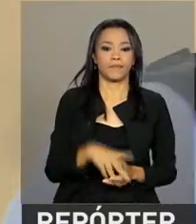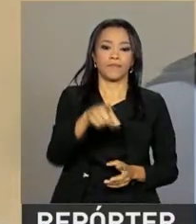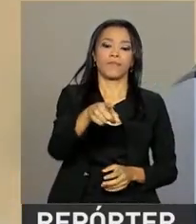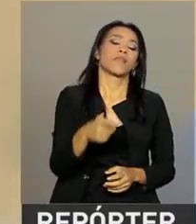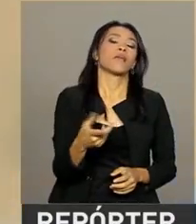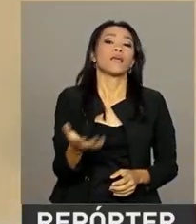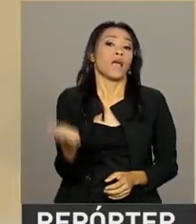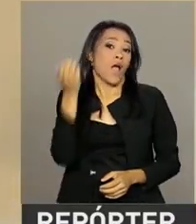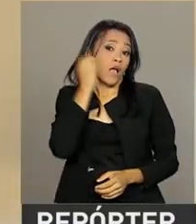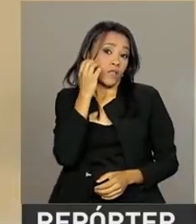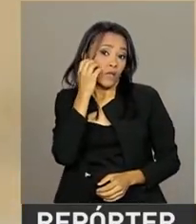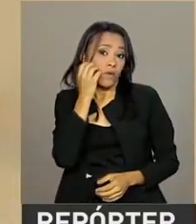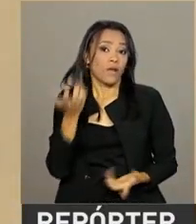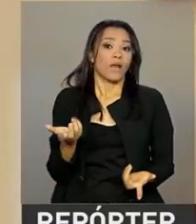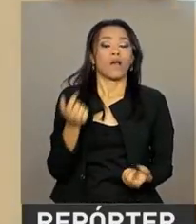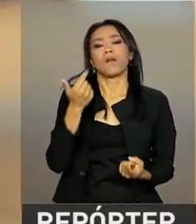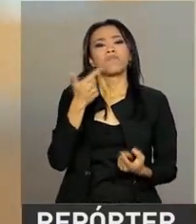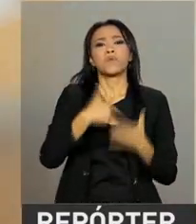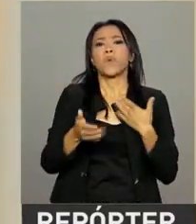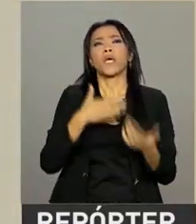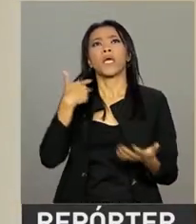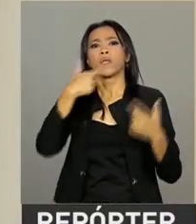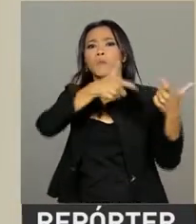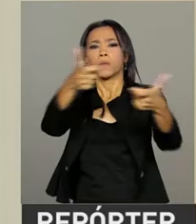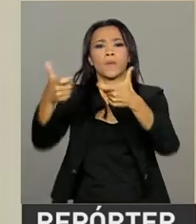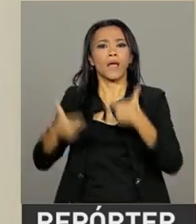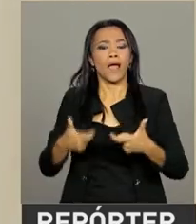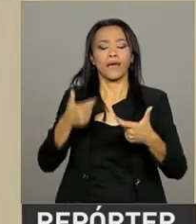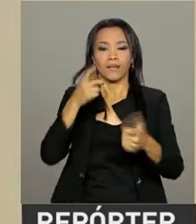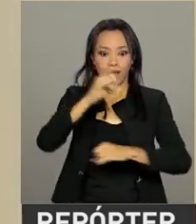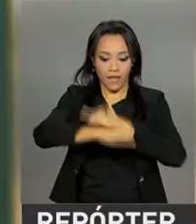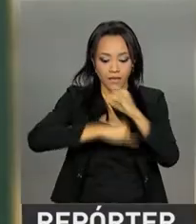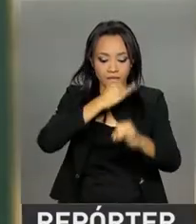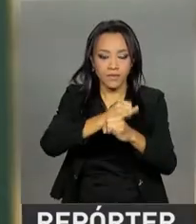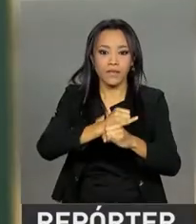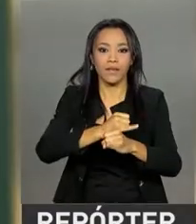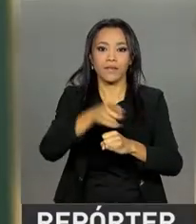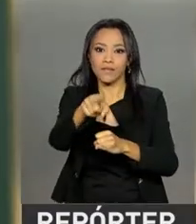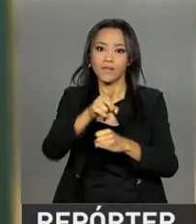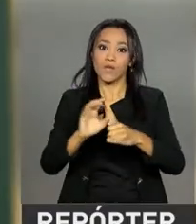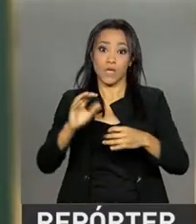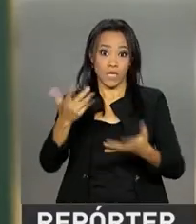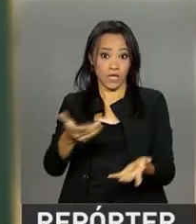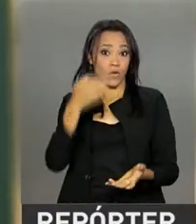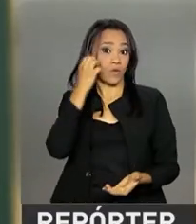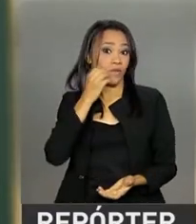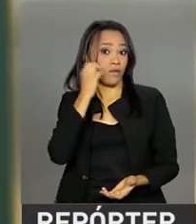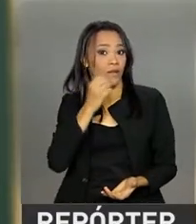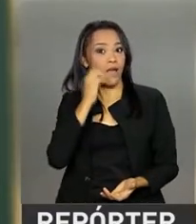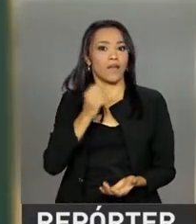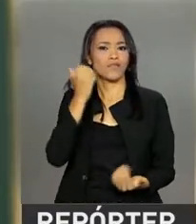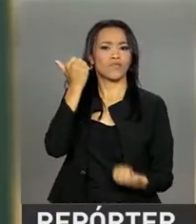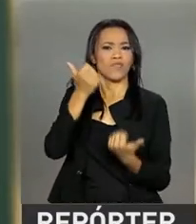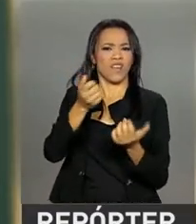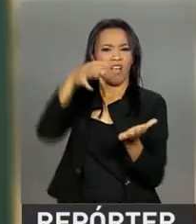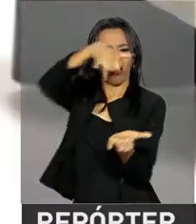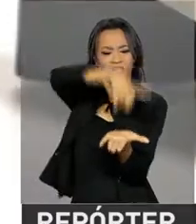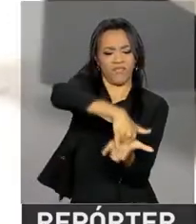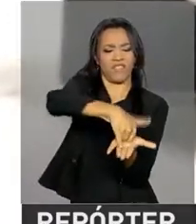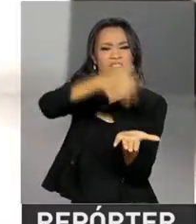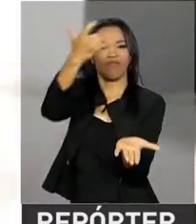Receber ligações onde estiver e ainda contar com acesso à internet fez com que o celular tomasse o lugar do telefone